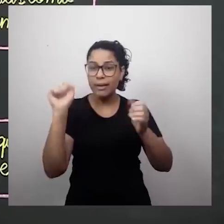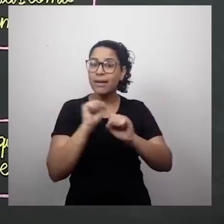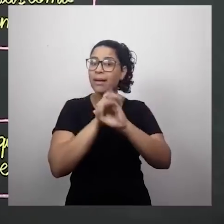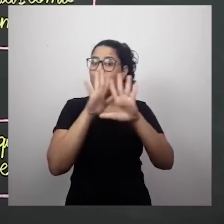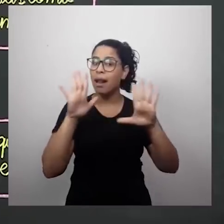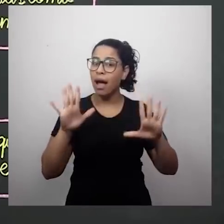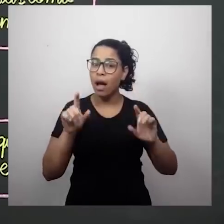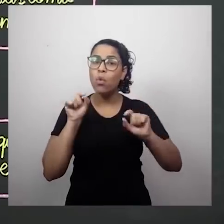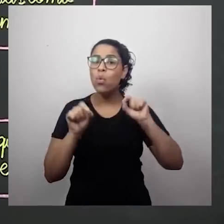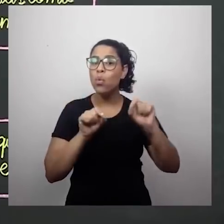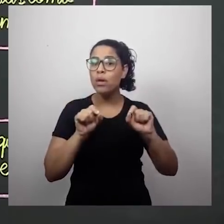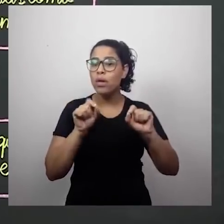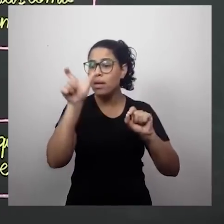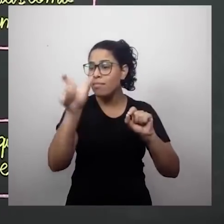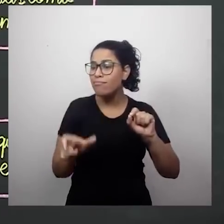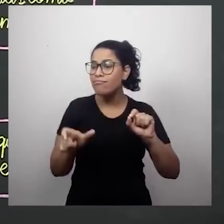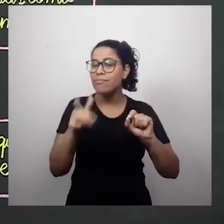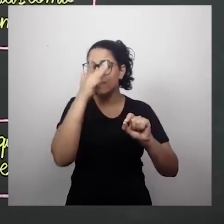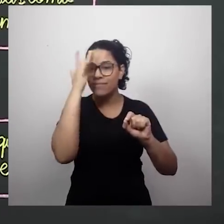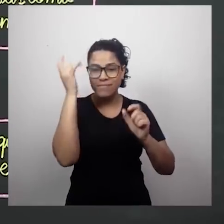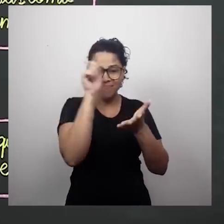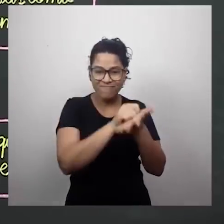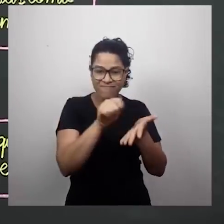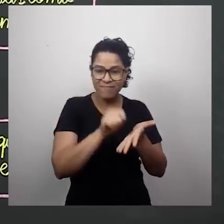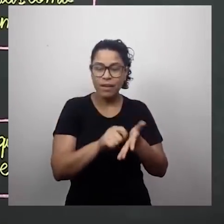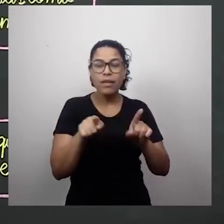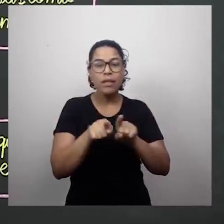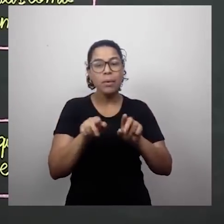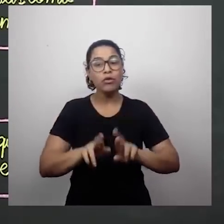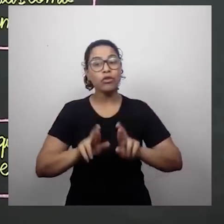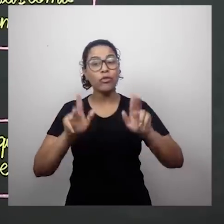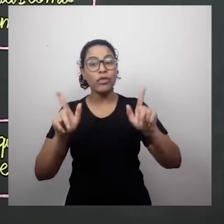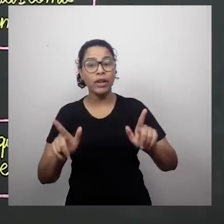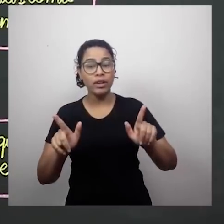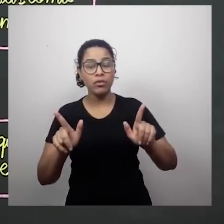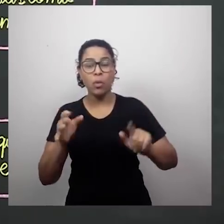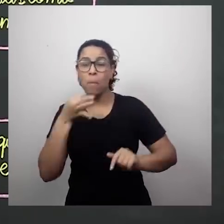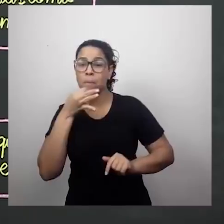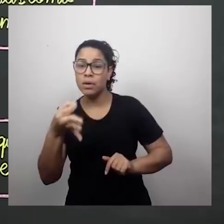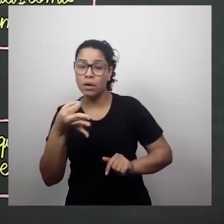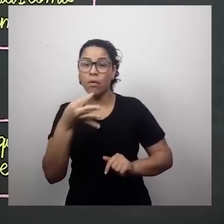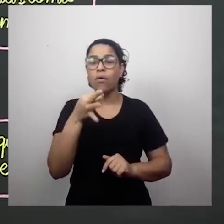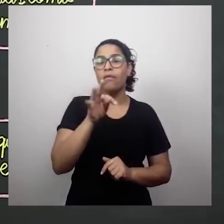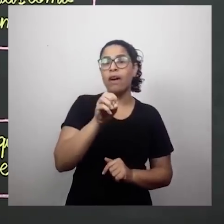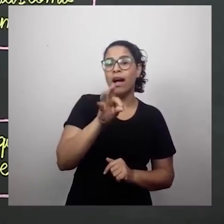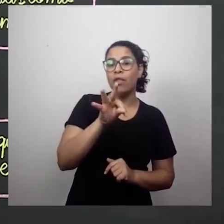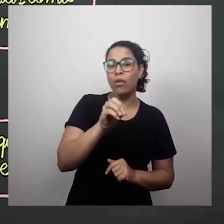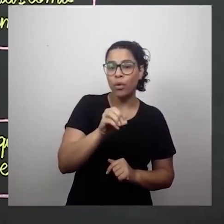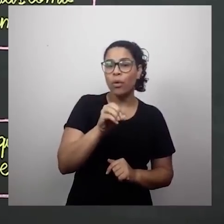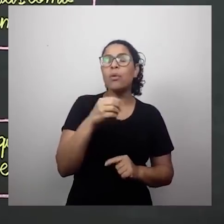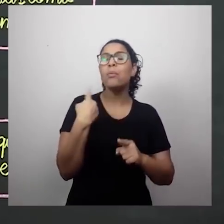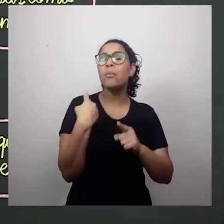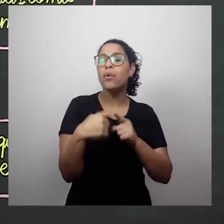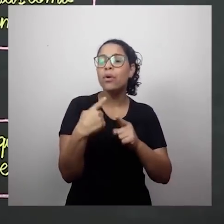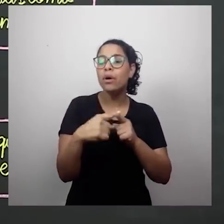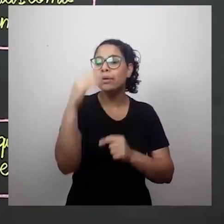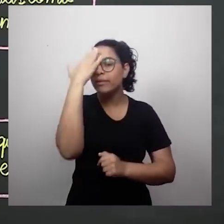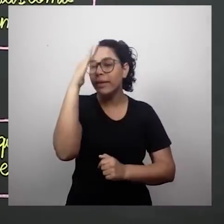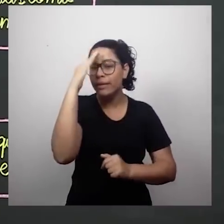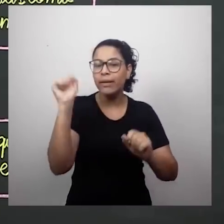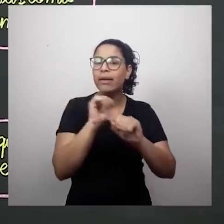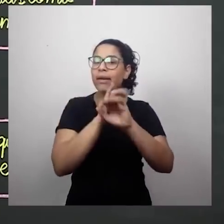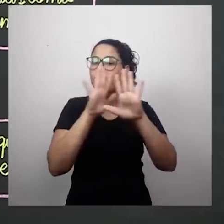quem escreveu e também tentar diferenciar o que é fato do que é opinião para que você também consiga interpretar a